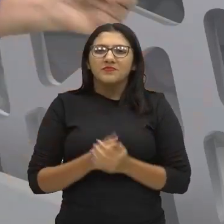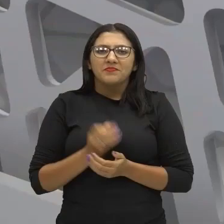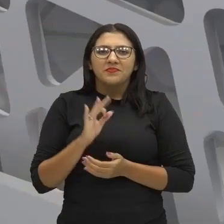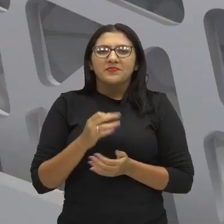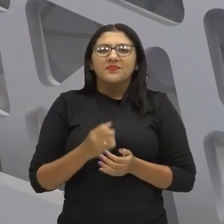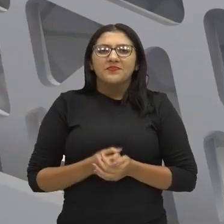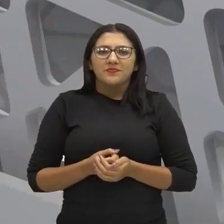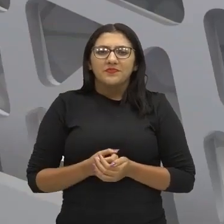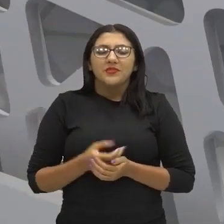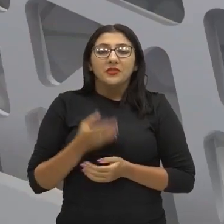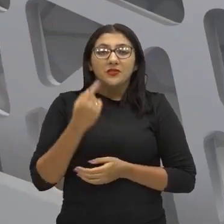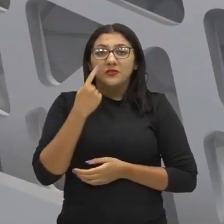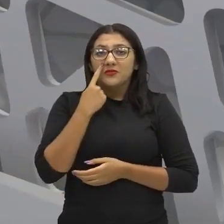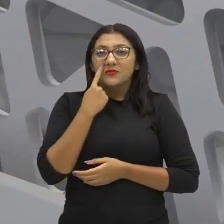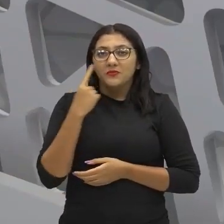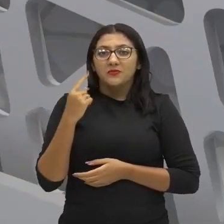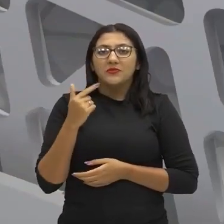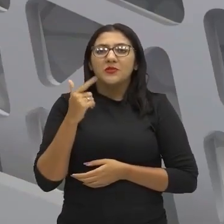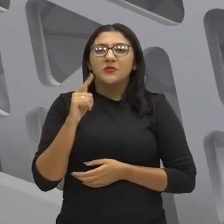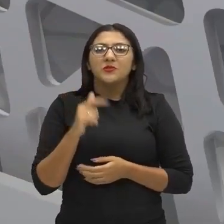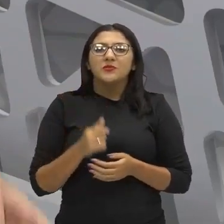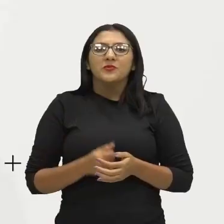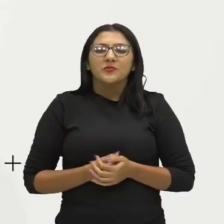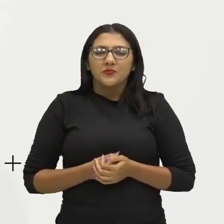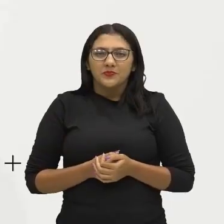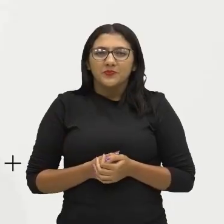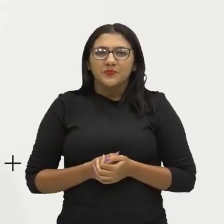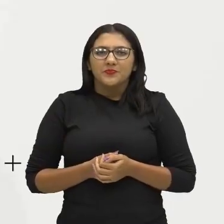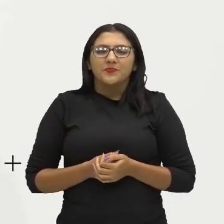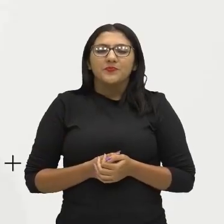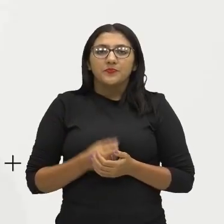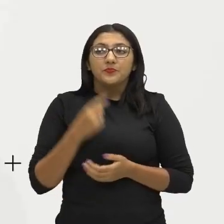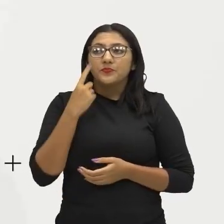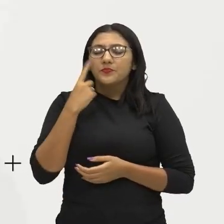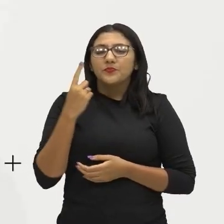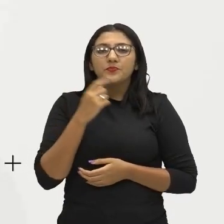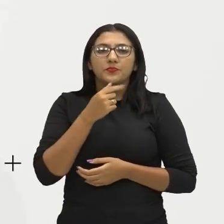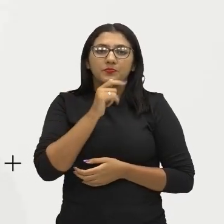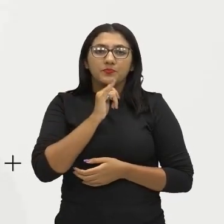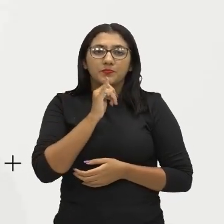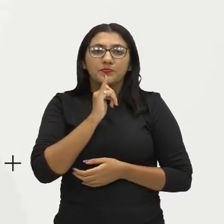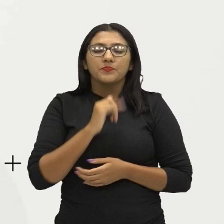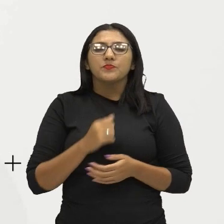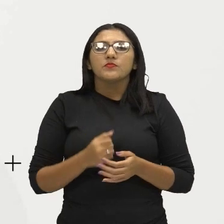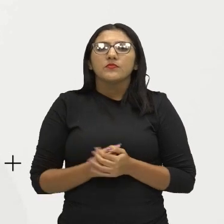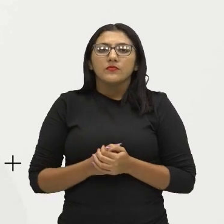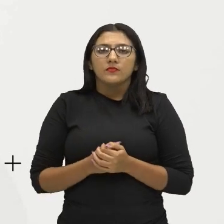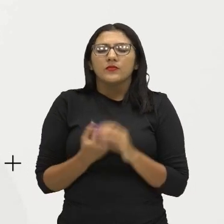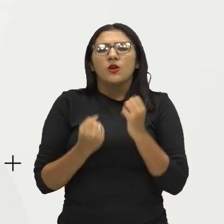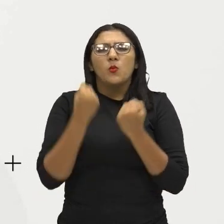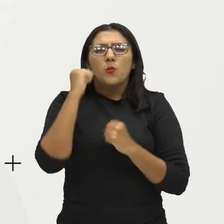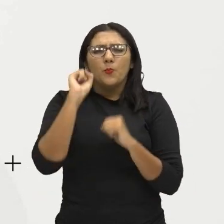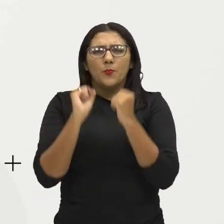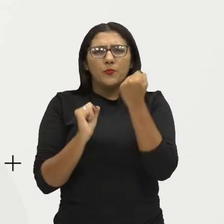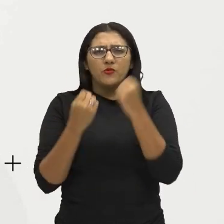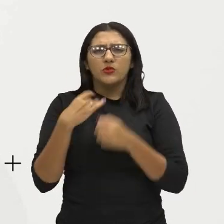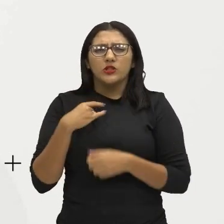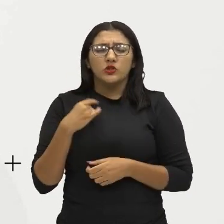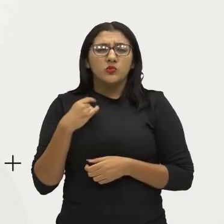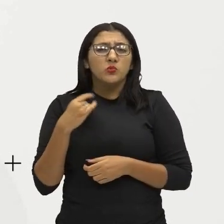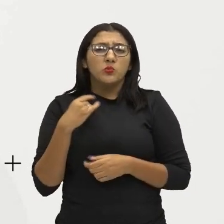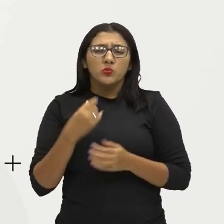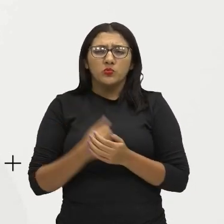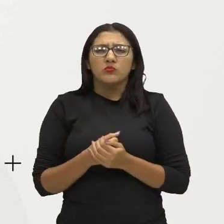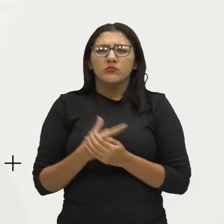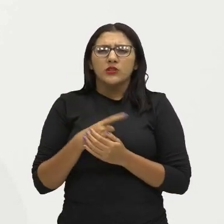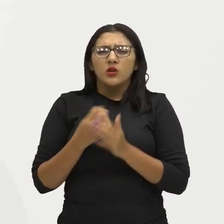bola? Continuando. Solta outro exemplo aí, me segue aí, olha. Uma fábrica de roupas produz